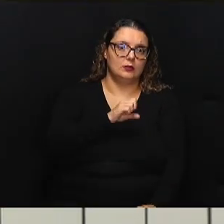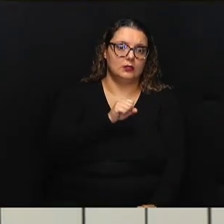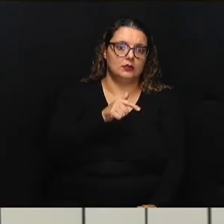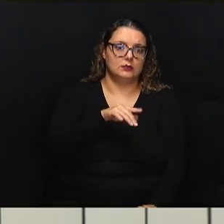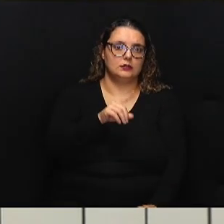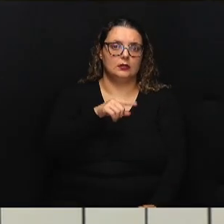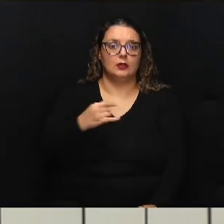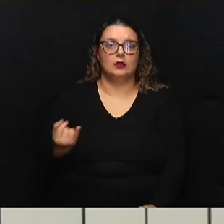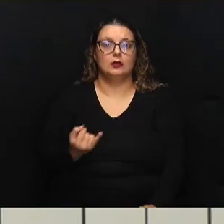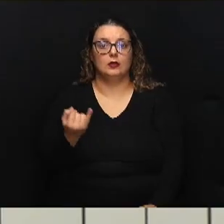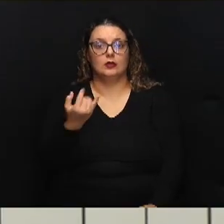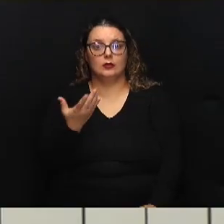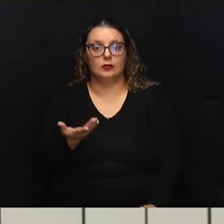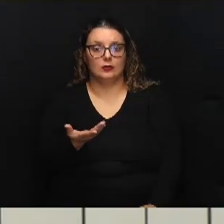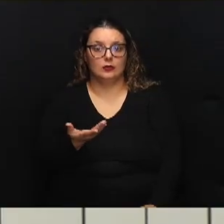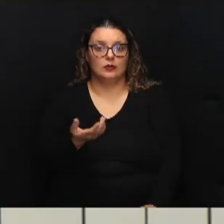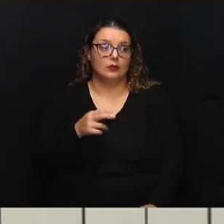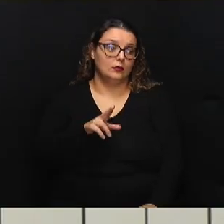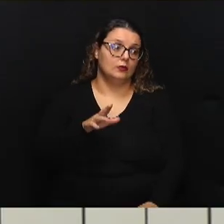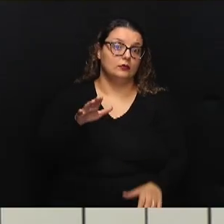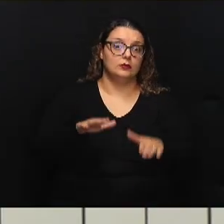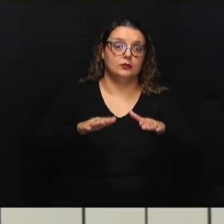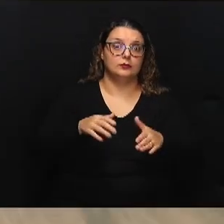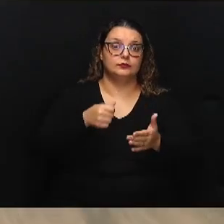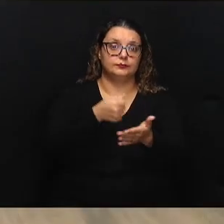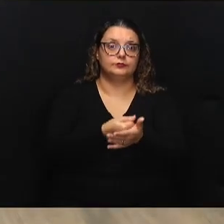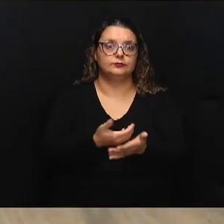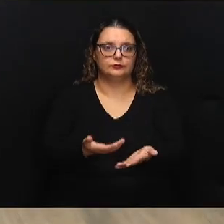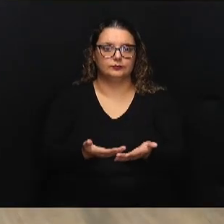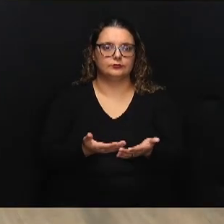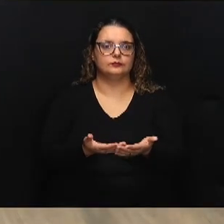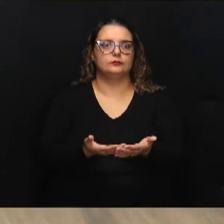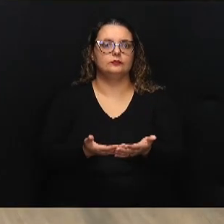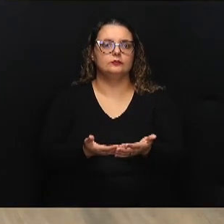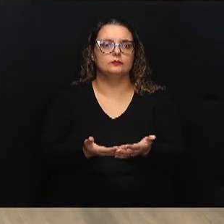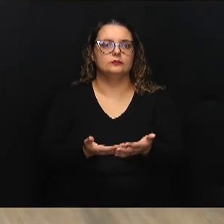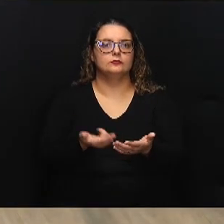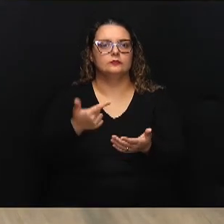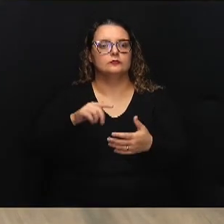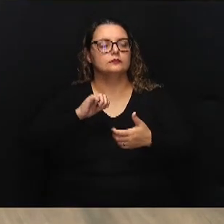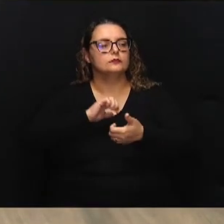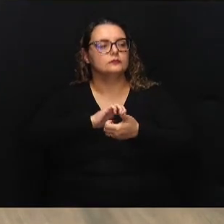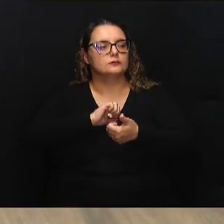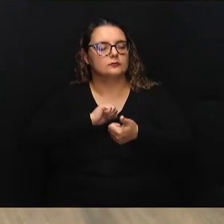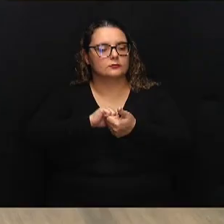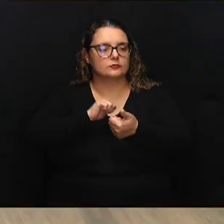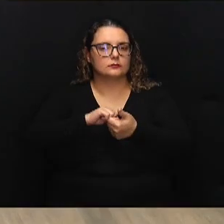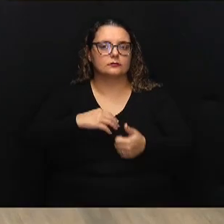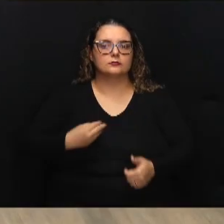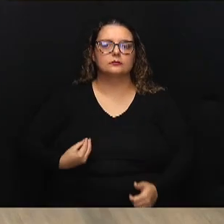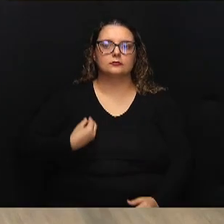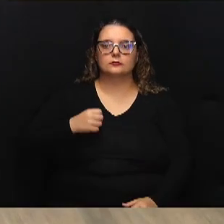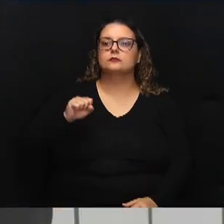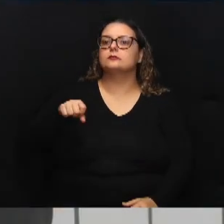é importante ou talvez até obrigatório para manter a qualidade de vida do funcionário? Com certeza. Eu acho que